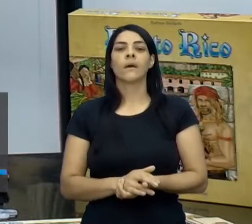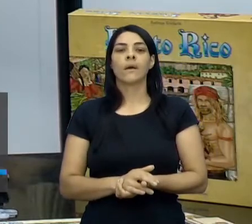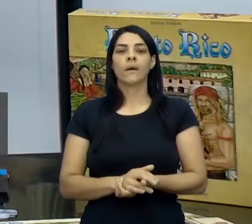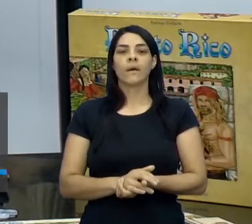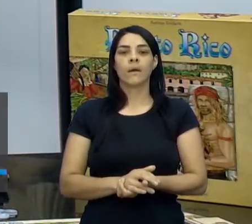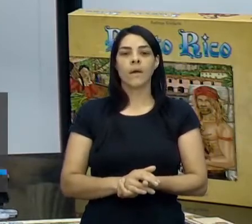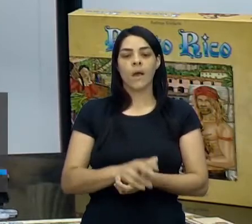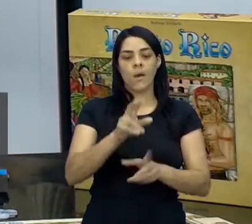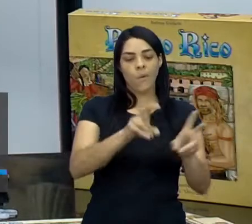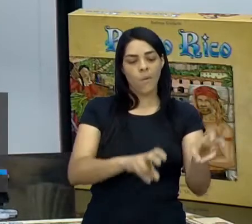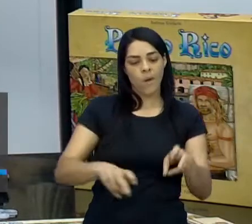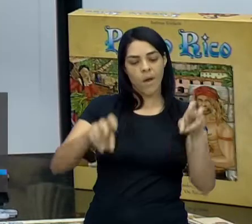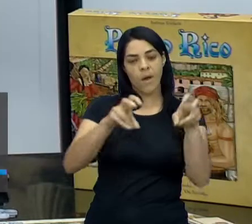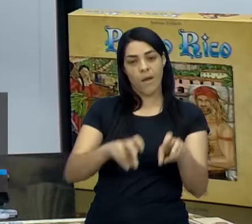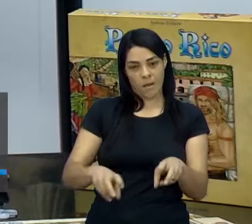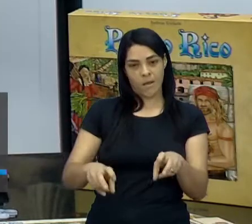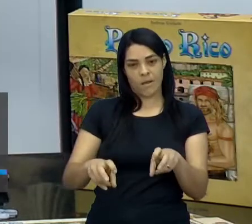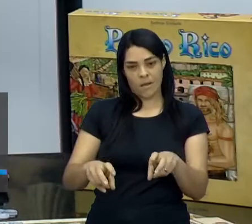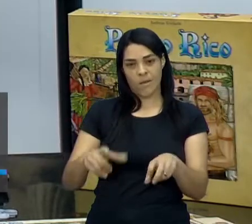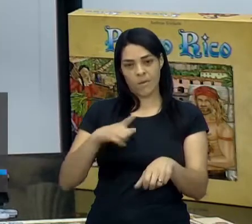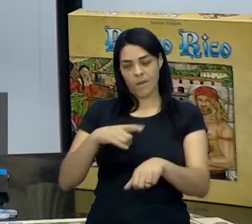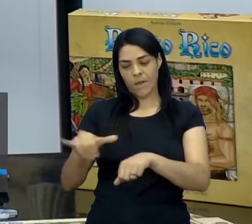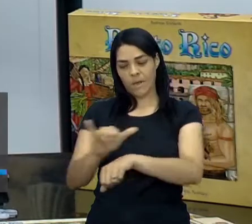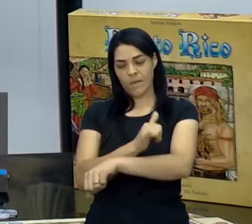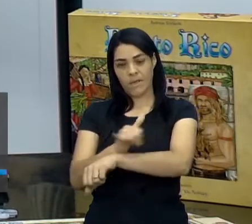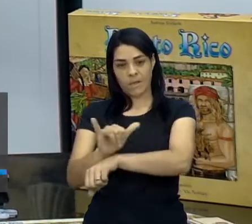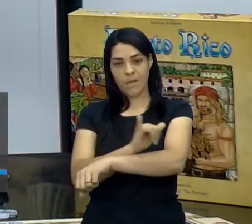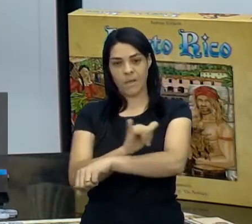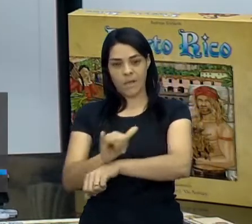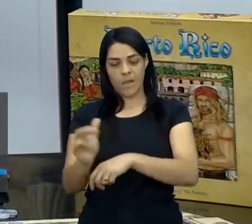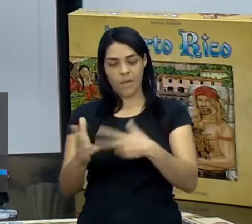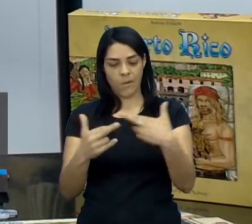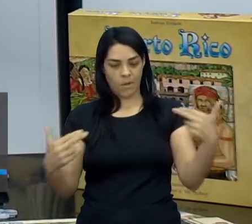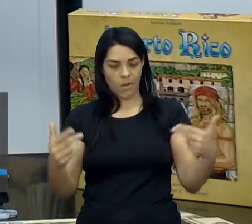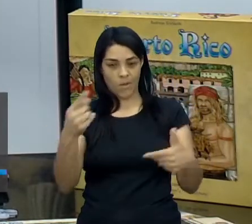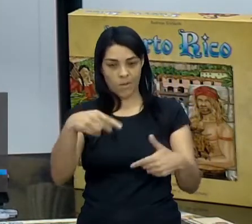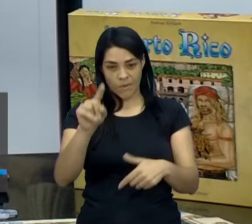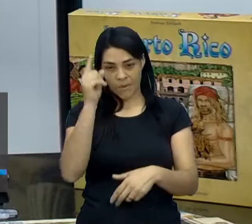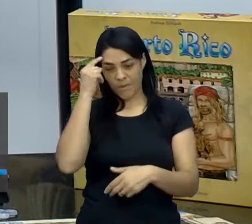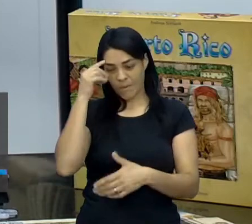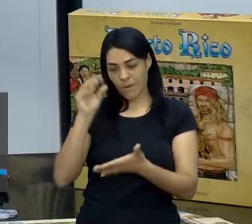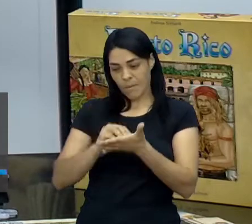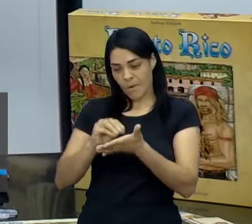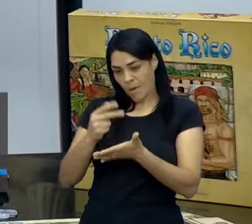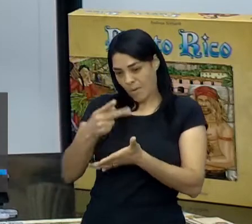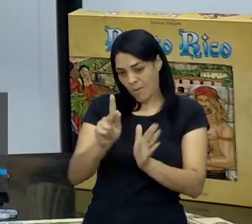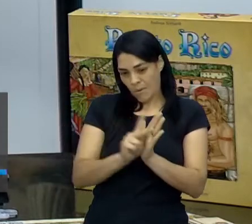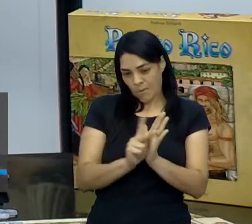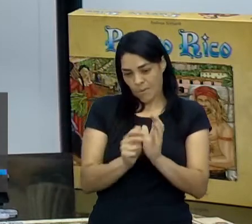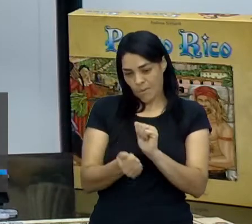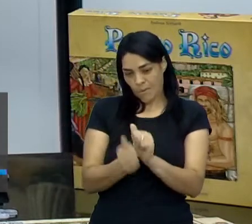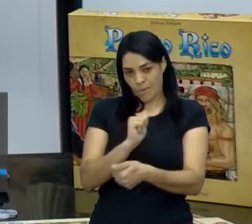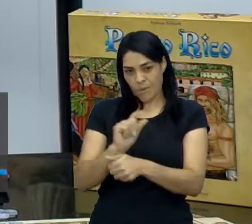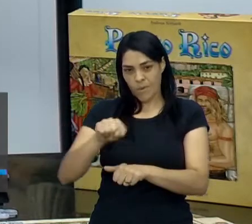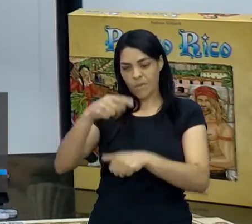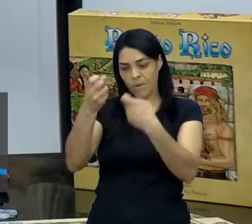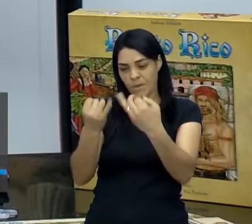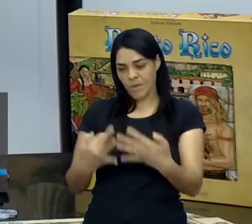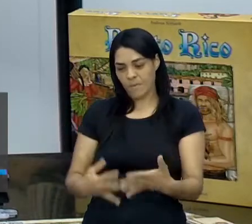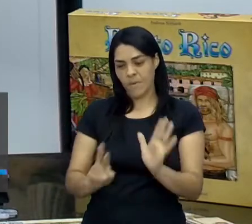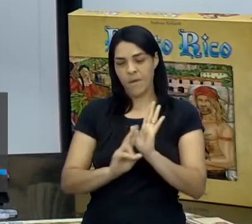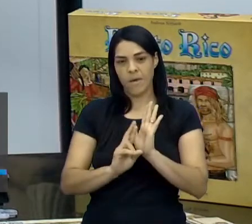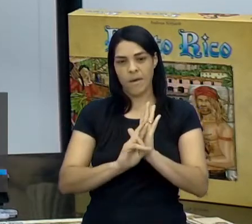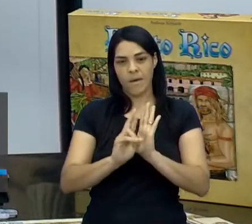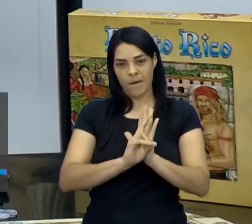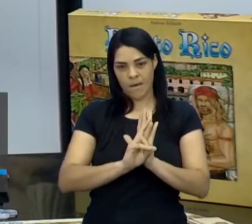tem uma versão de entrada. É um elemento aí para você pensar, é interessante colocar no seu jogo. E depois ele explica a regra para um